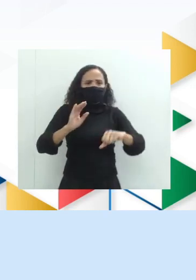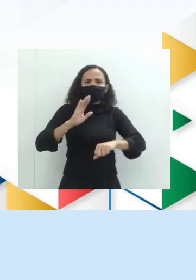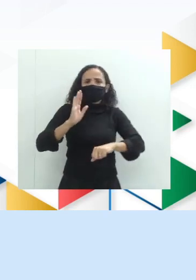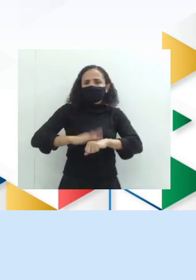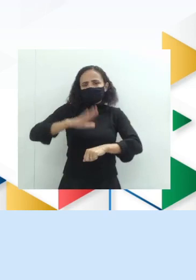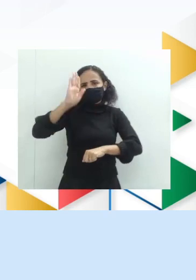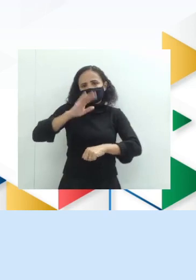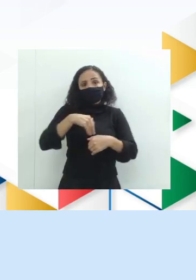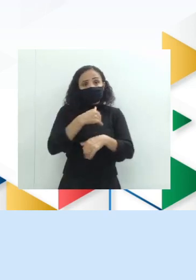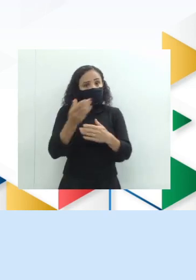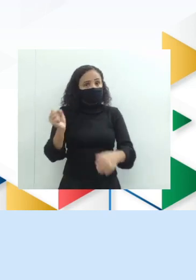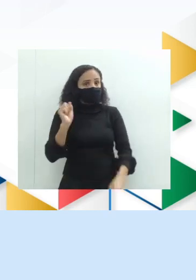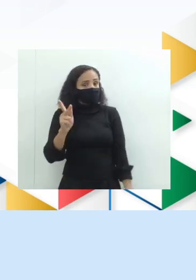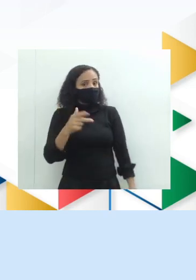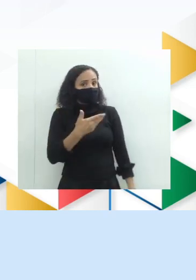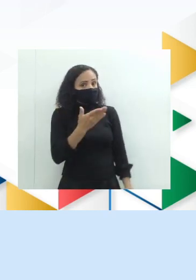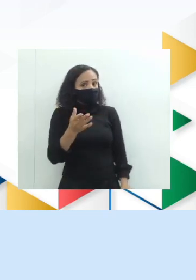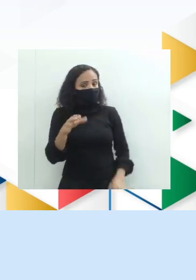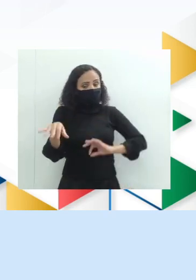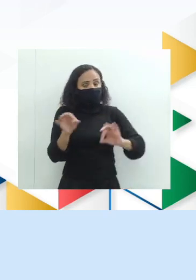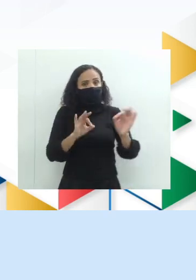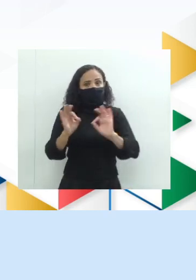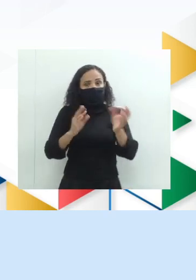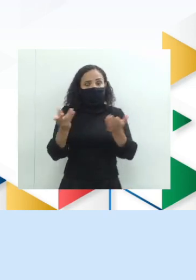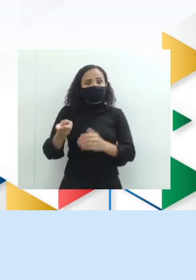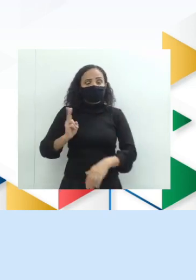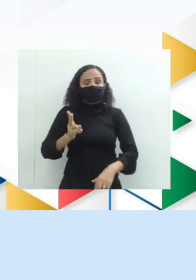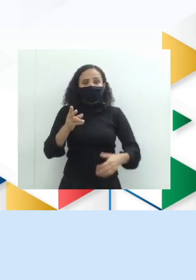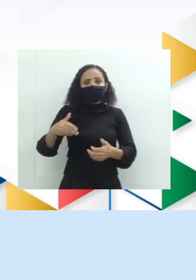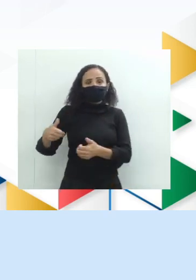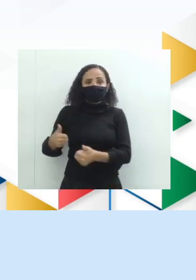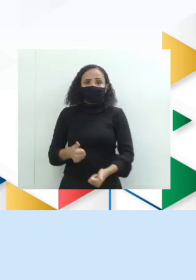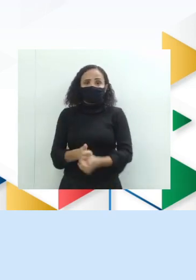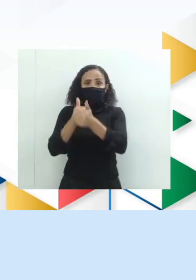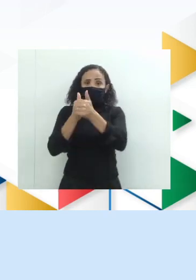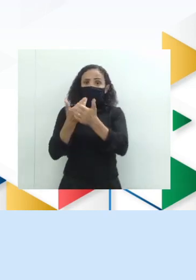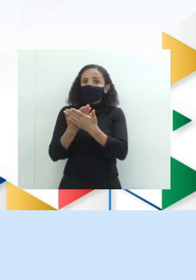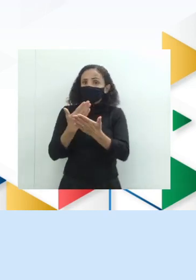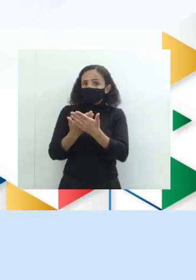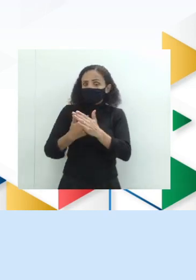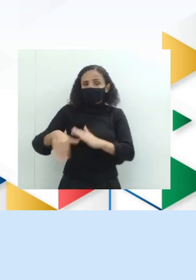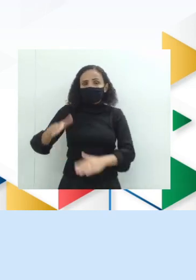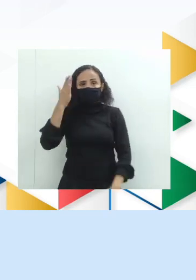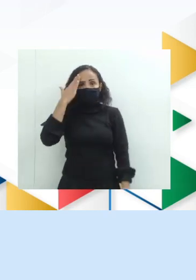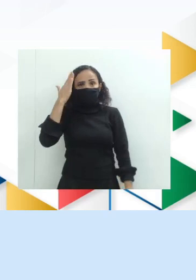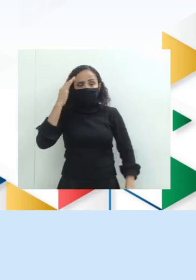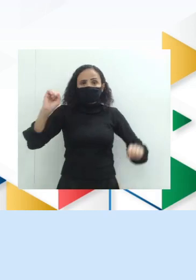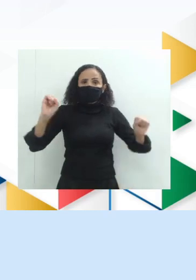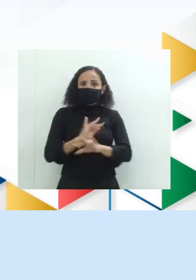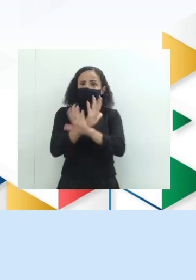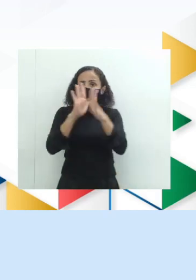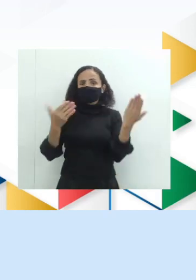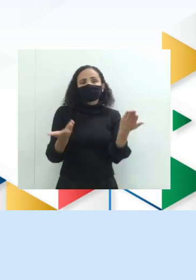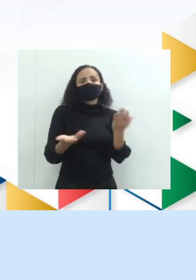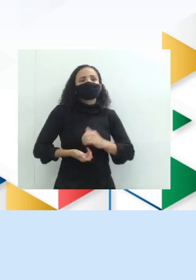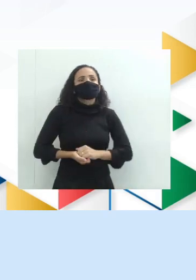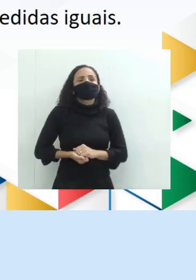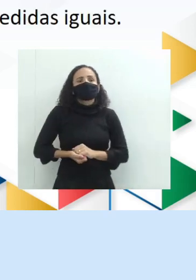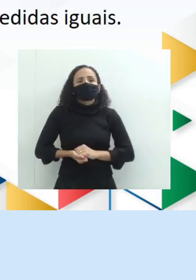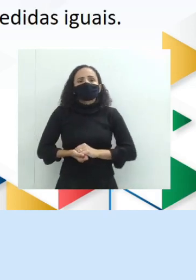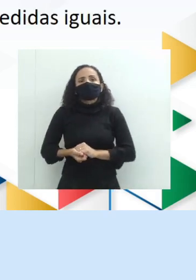lados. Ok? Que é aquela condição de existência. Então segue comigo aí que vocês vão entender claramente. Ó, olha a animação,